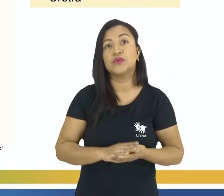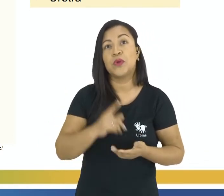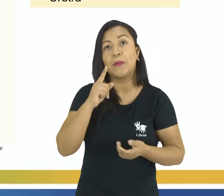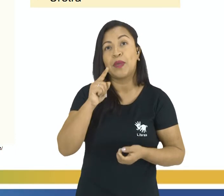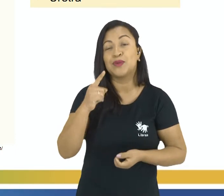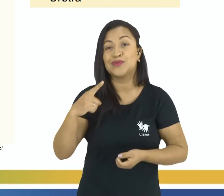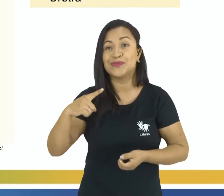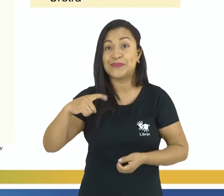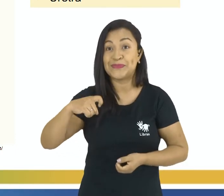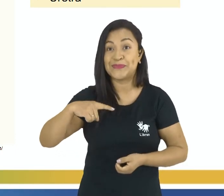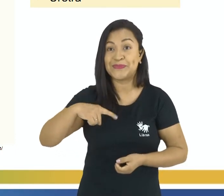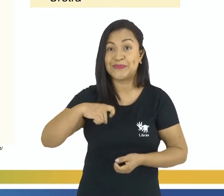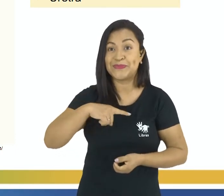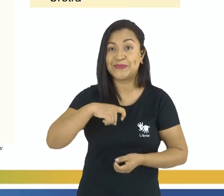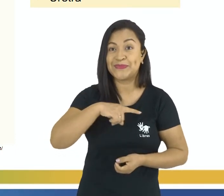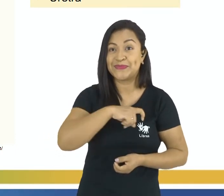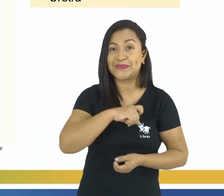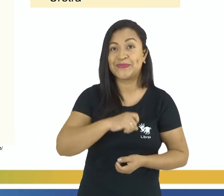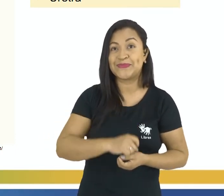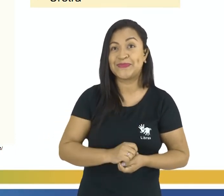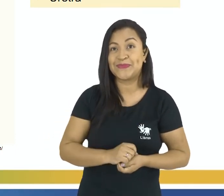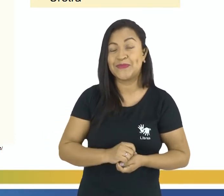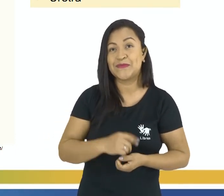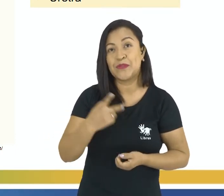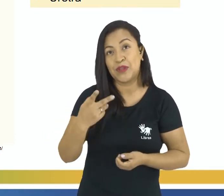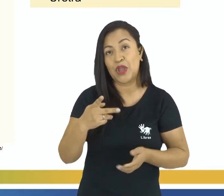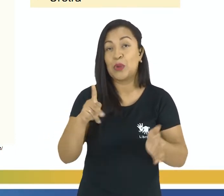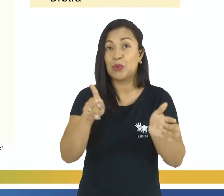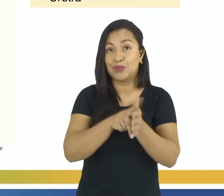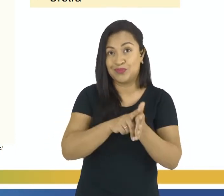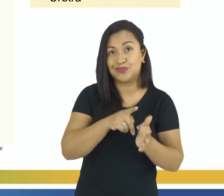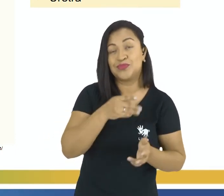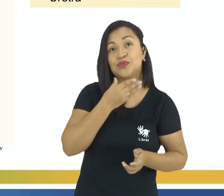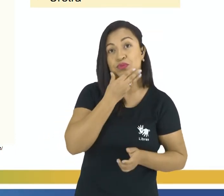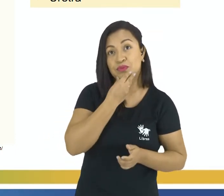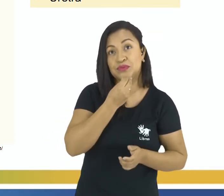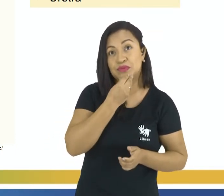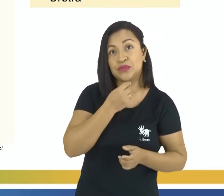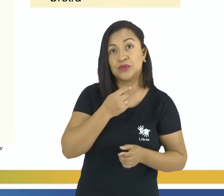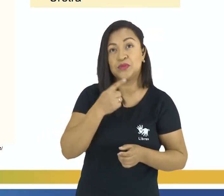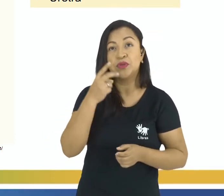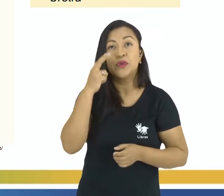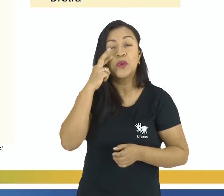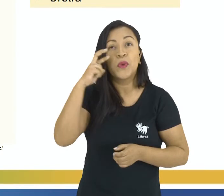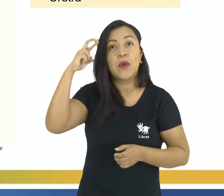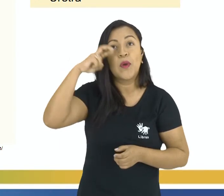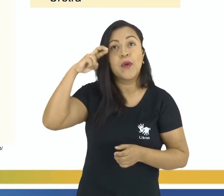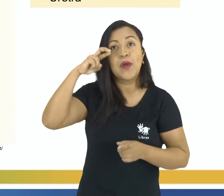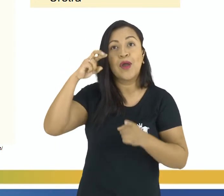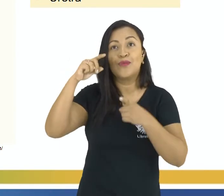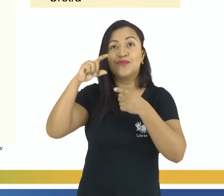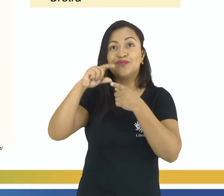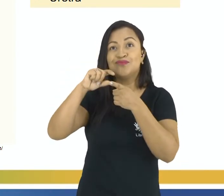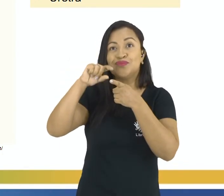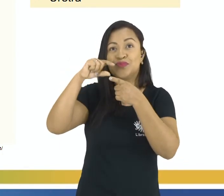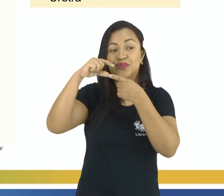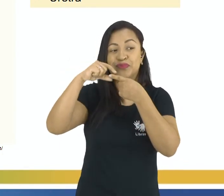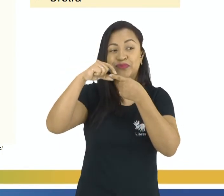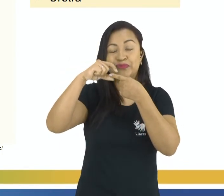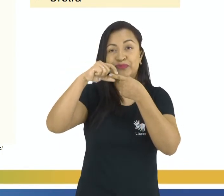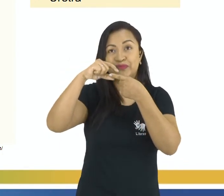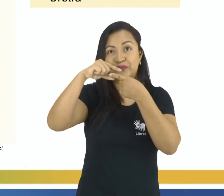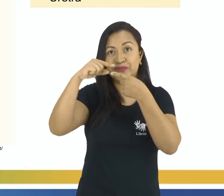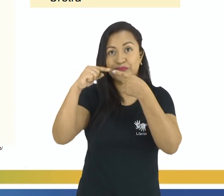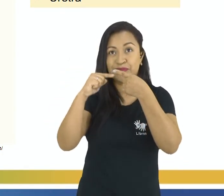espermatozoide, que é o gameta masculino, onde a gente observa essa cabeça, onde tem enzimas que vão ajudar